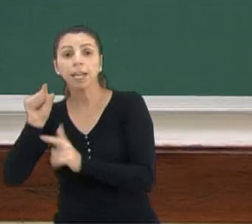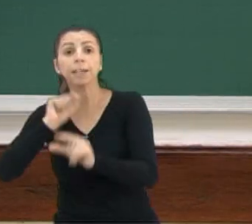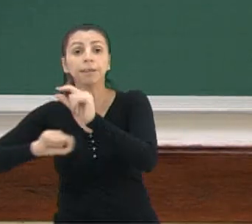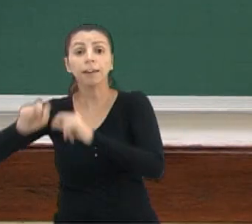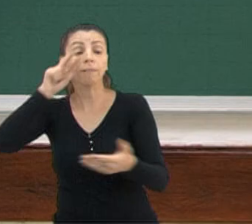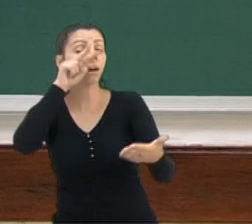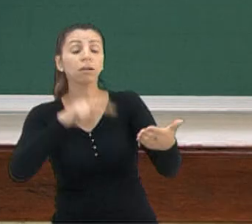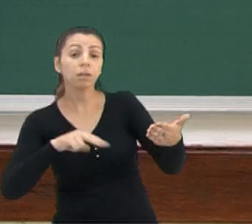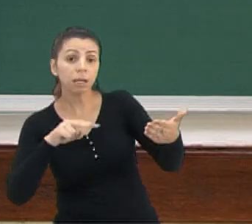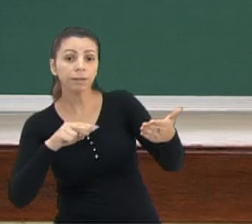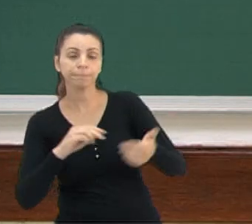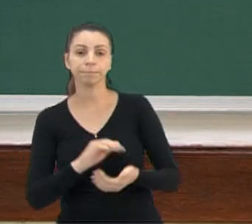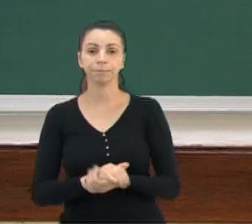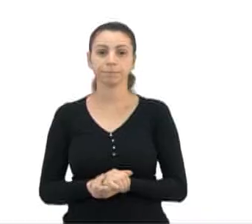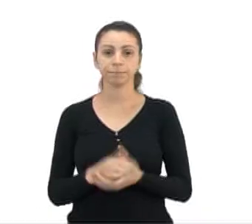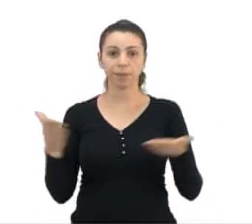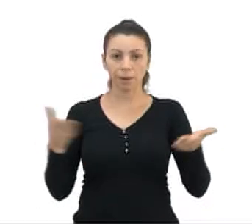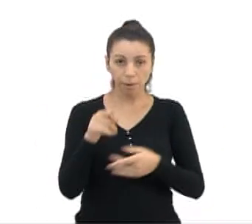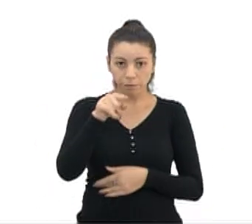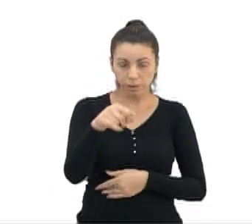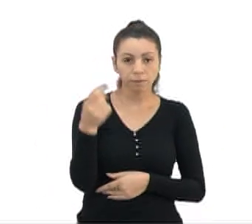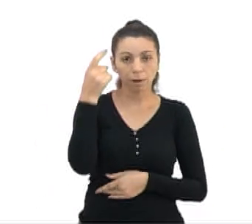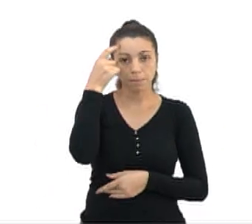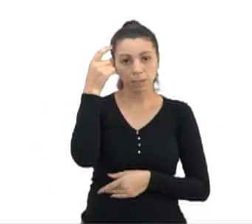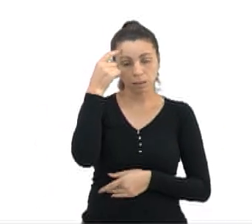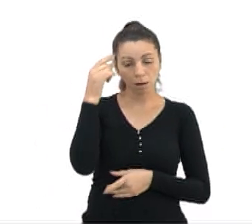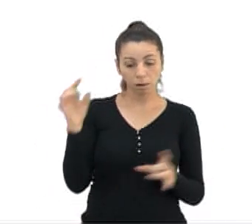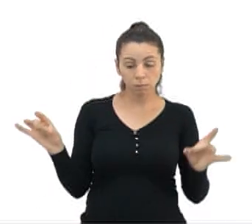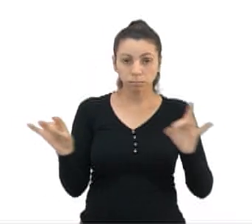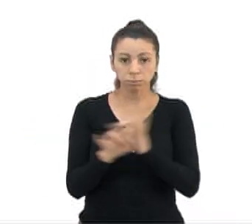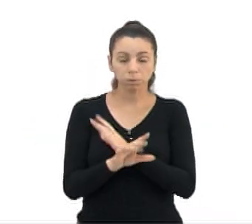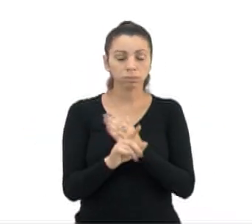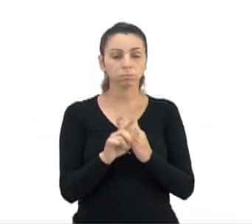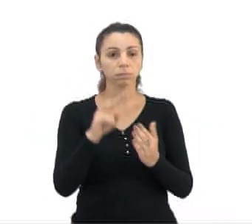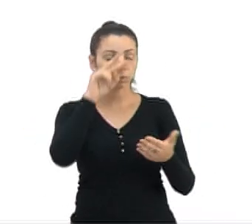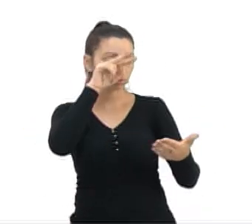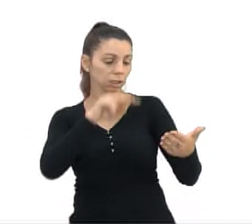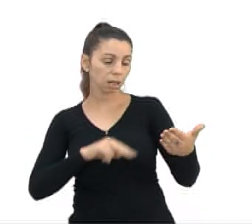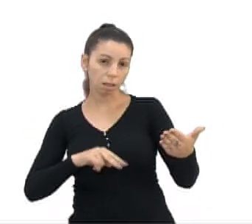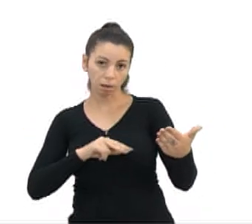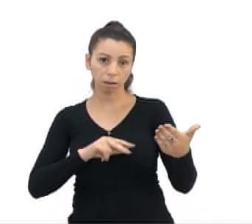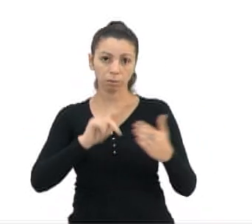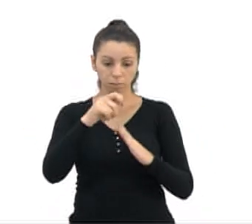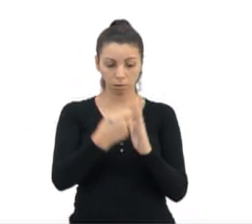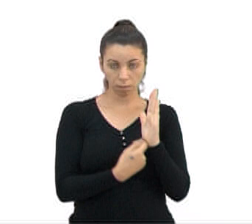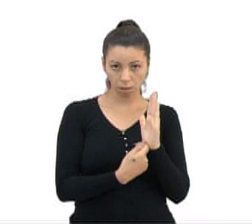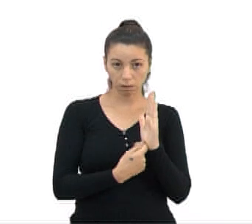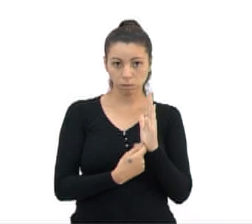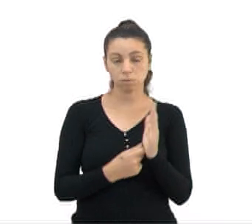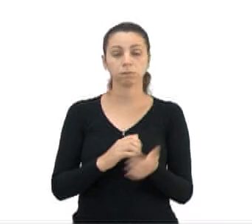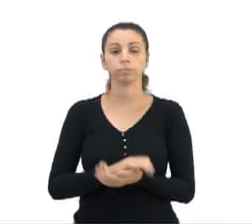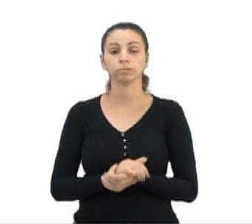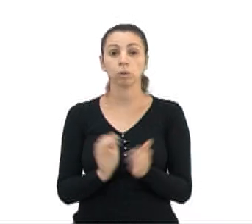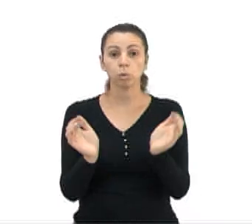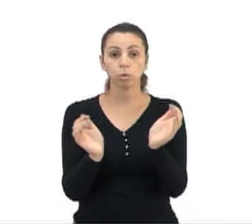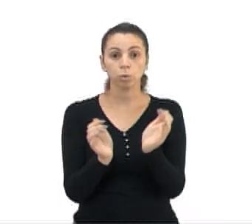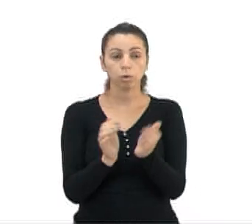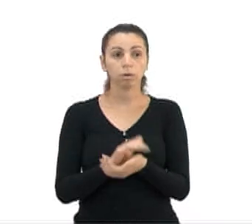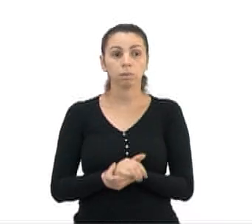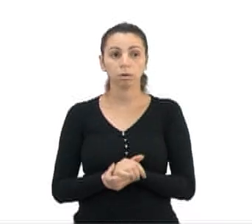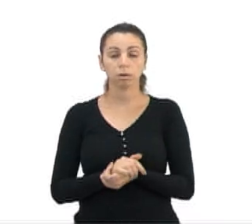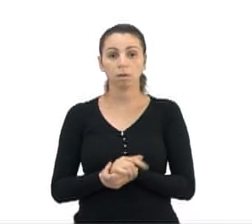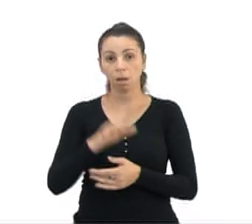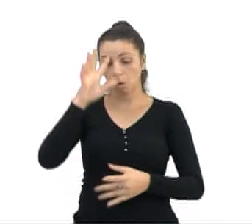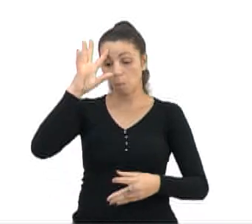Agora vocês vão pensar um pouquinho. Você acabou de ler um editorial. Com base em sua leitura e